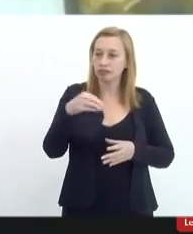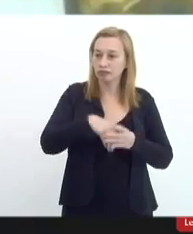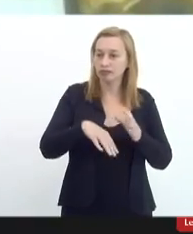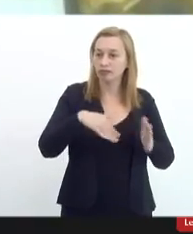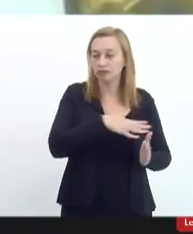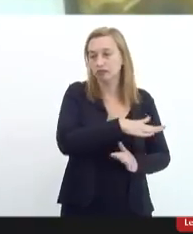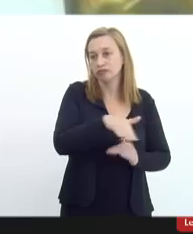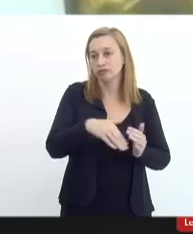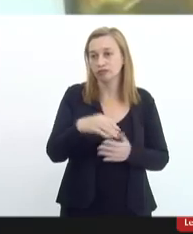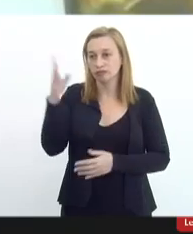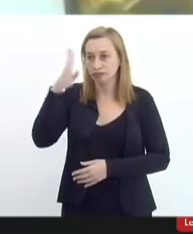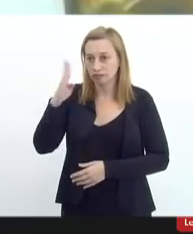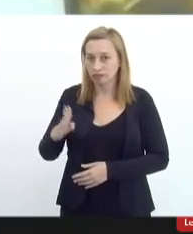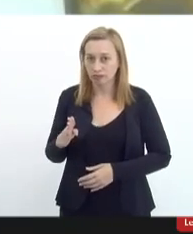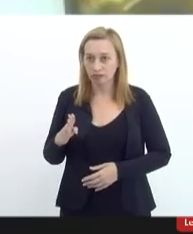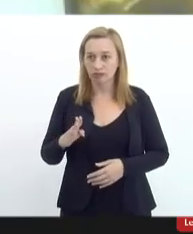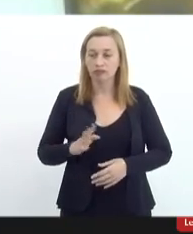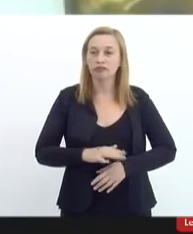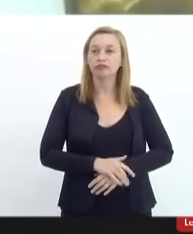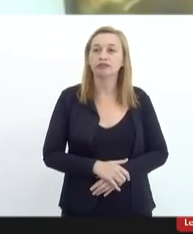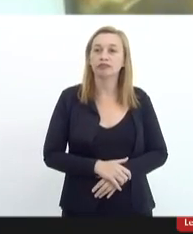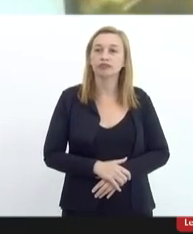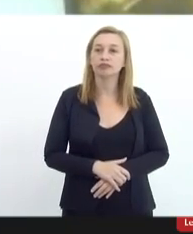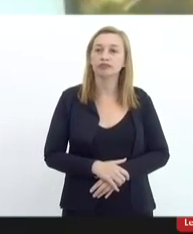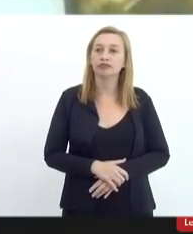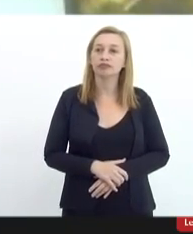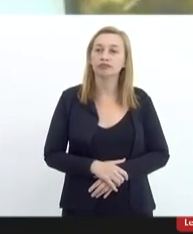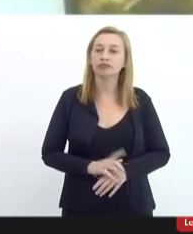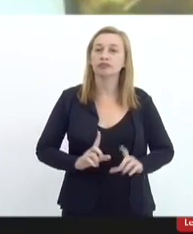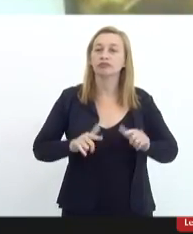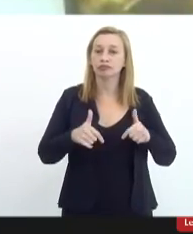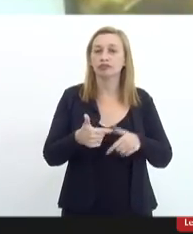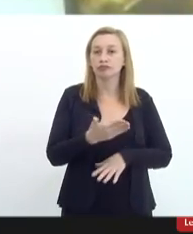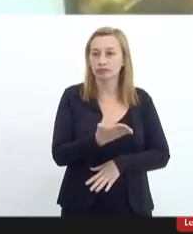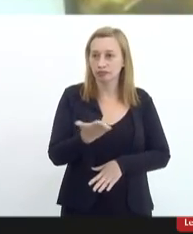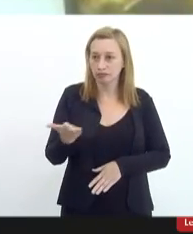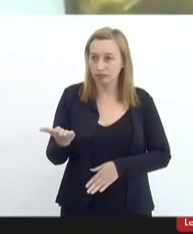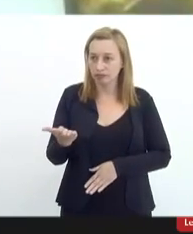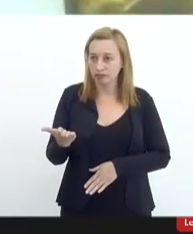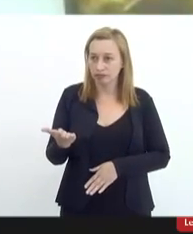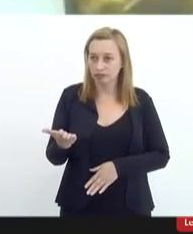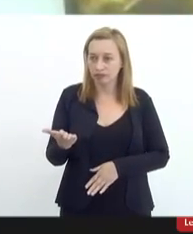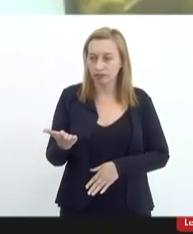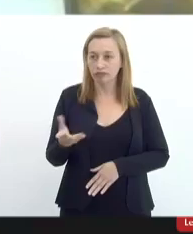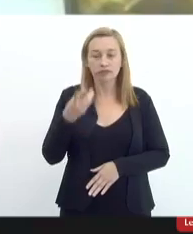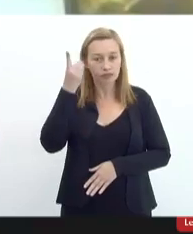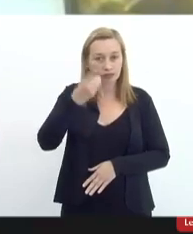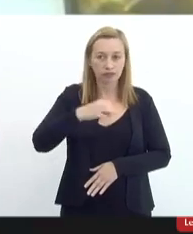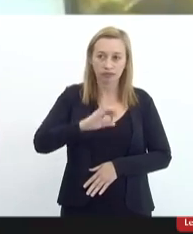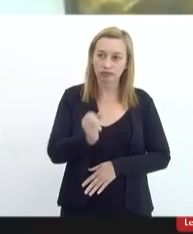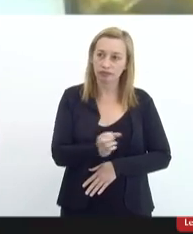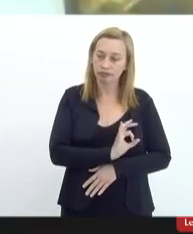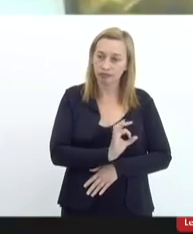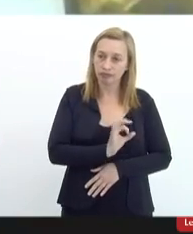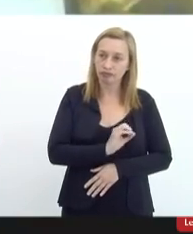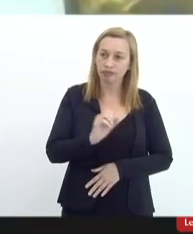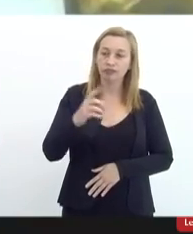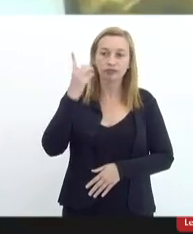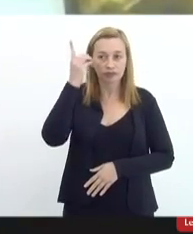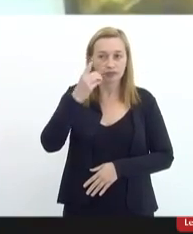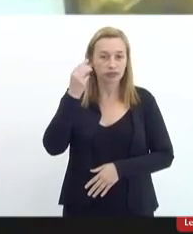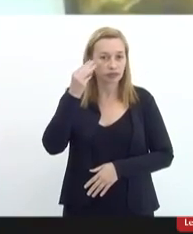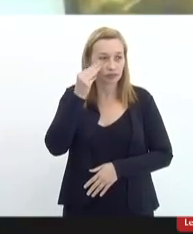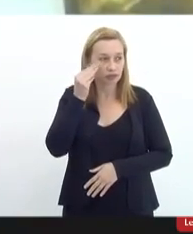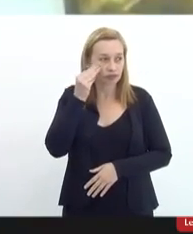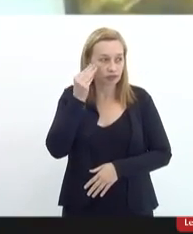Brasil. E essa ação de vocês, deputada Marta Rocha, deputada